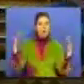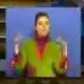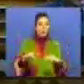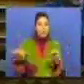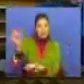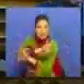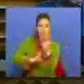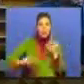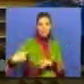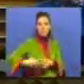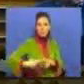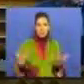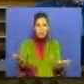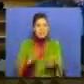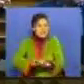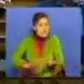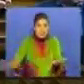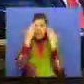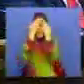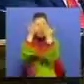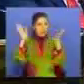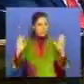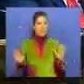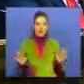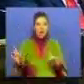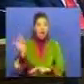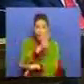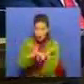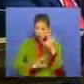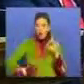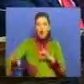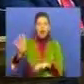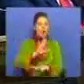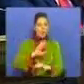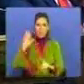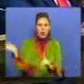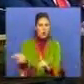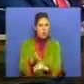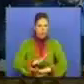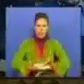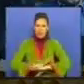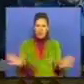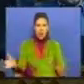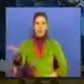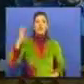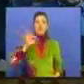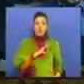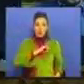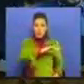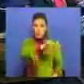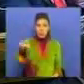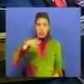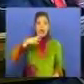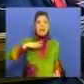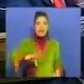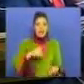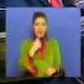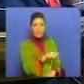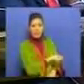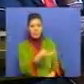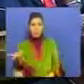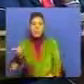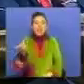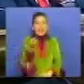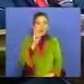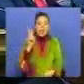os europeus? Sem democracia, a Europa está condenada. E os senhores querem que um conjunto de diretores